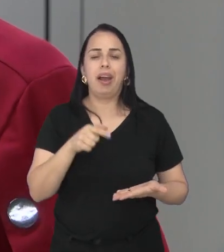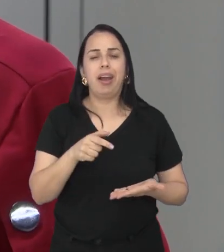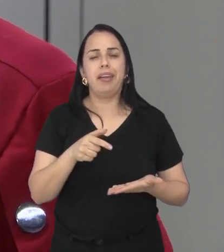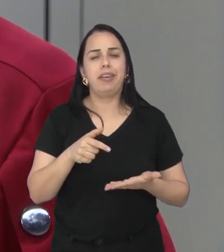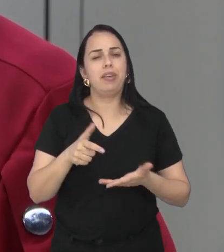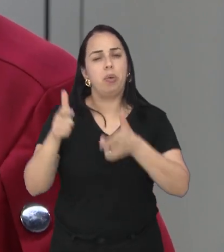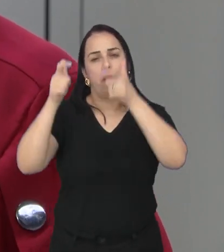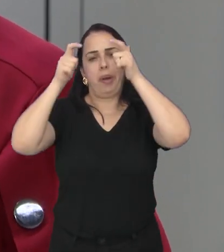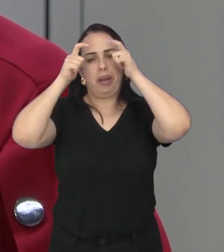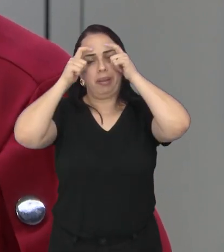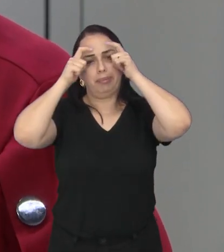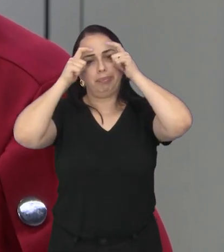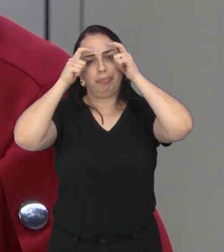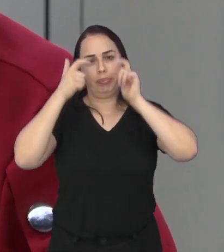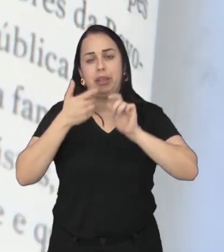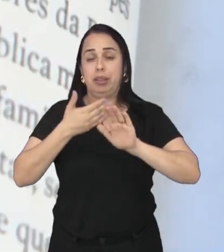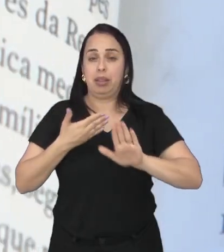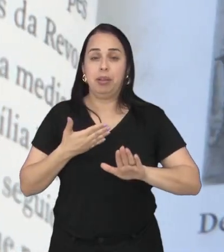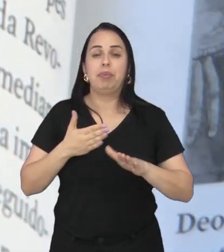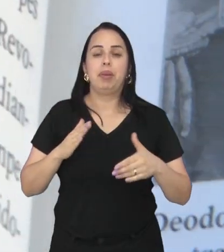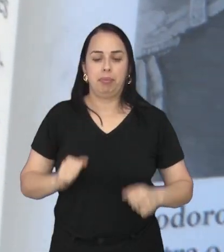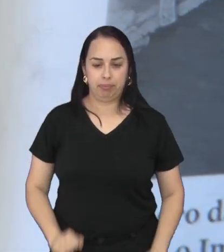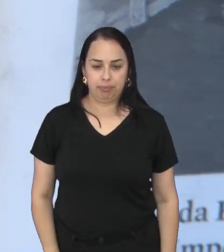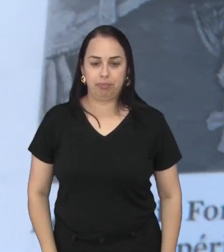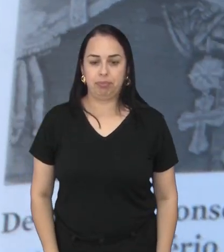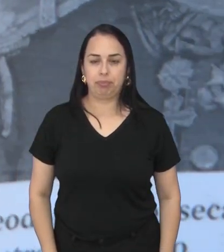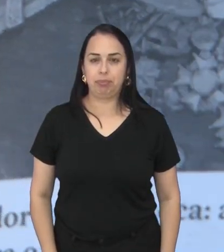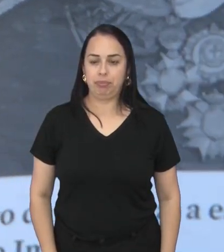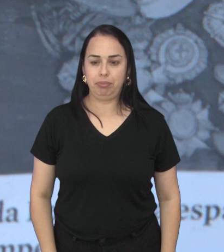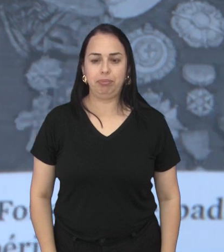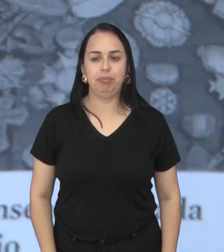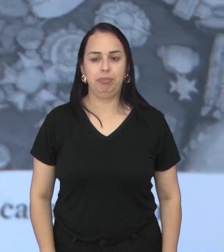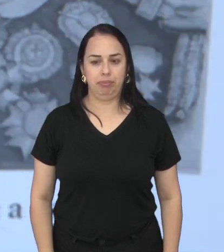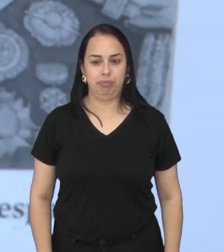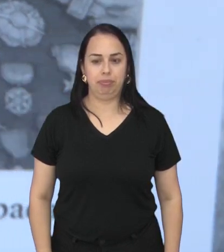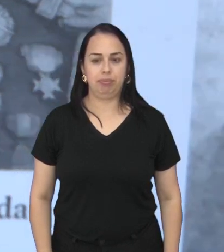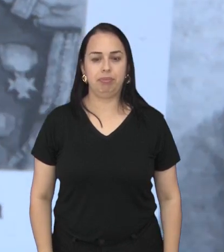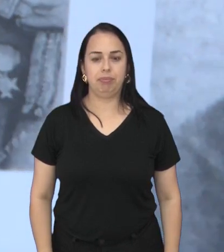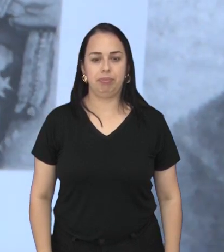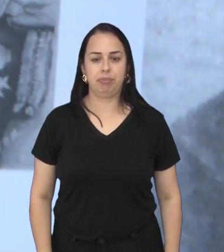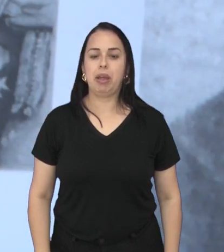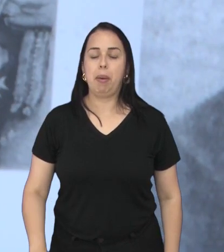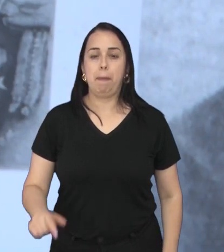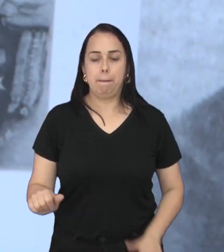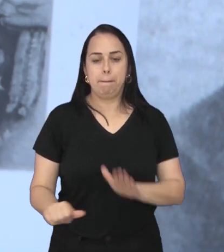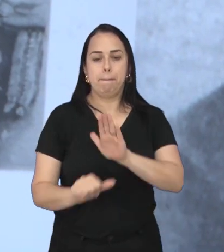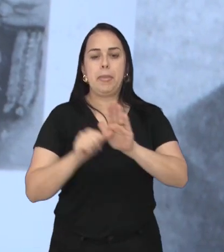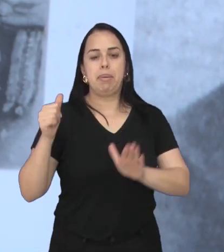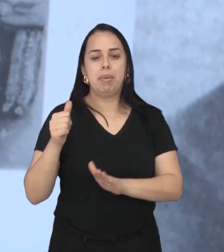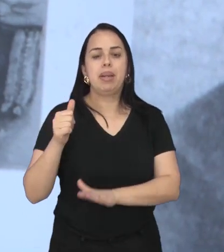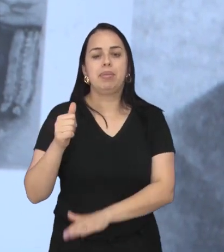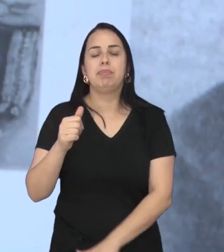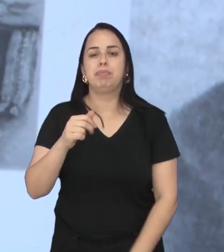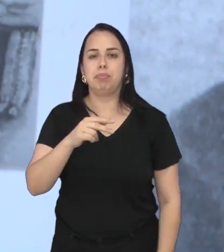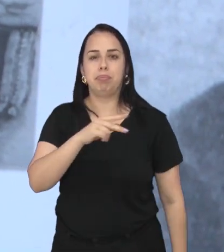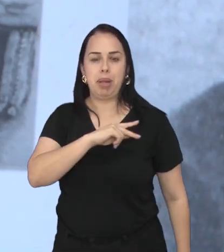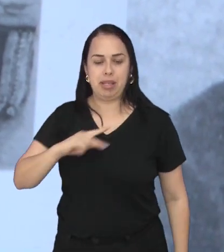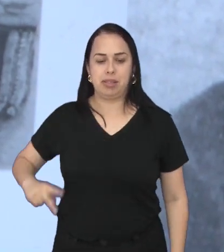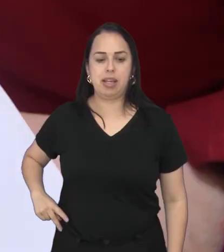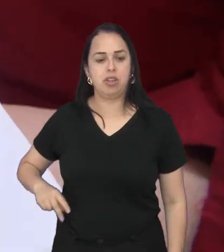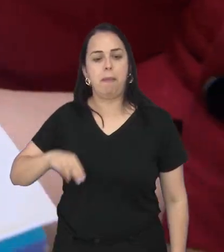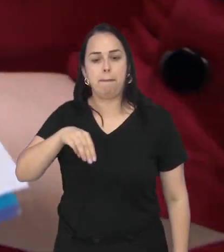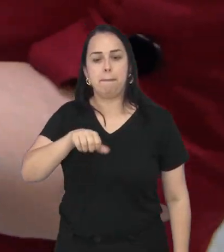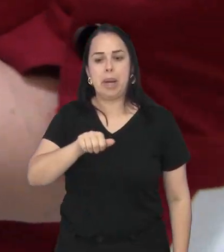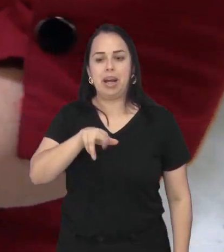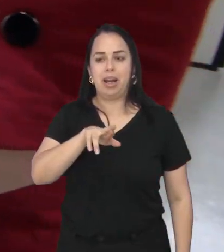para desgastar ainda mais a monarquia. Marechal Deodoro da Fonseca foi o primeiro presidente da chamada República